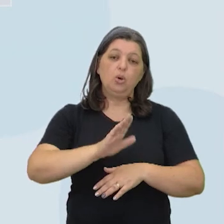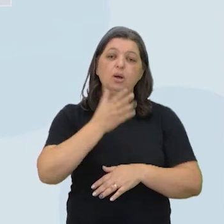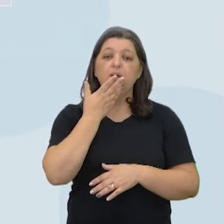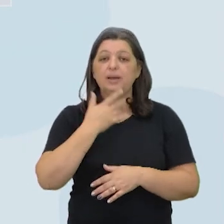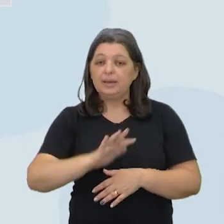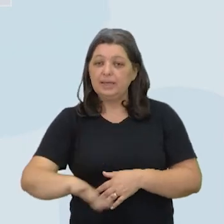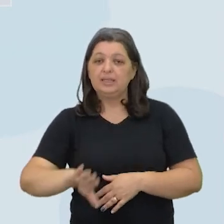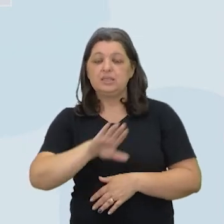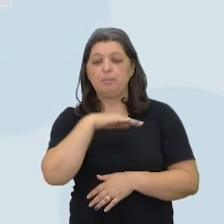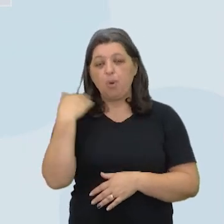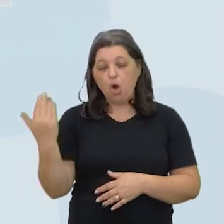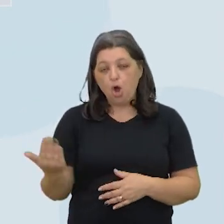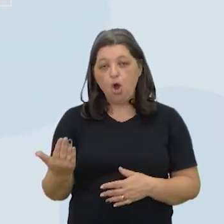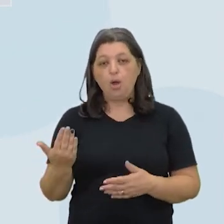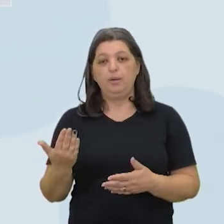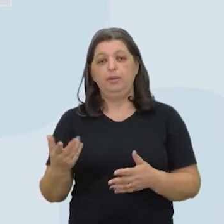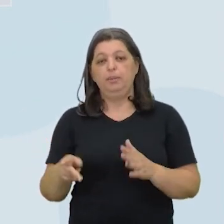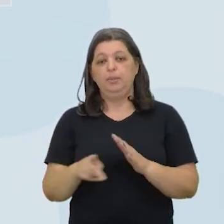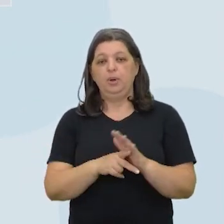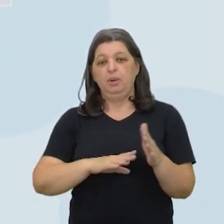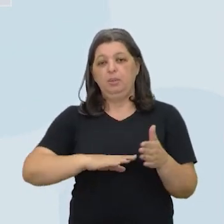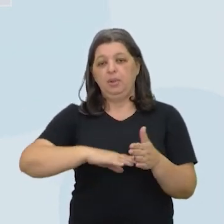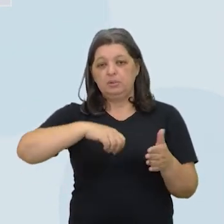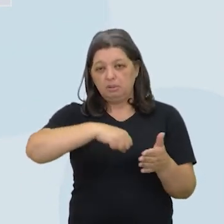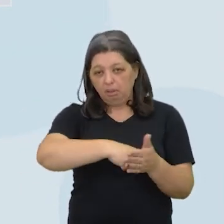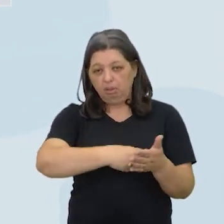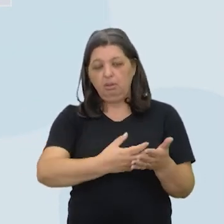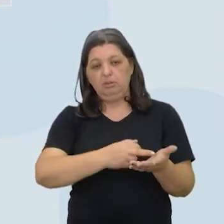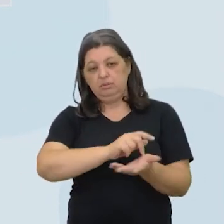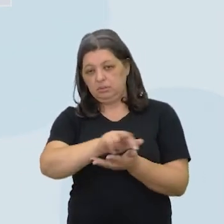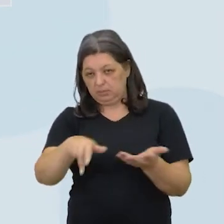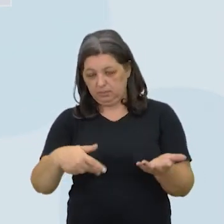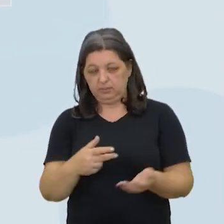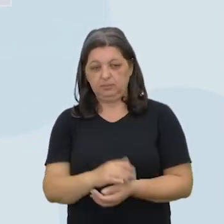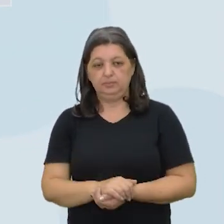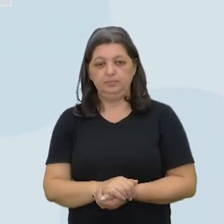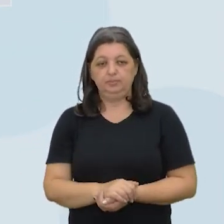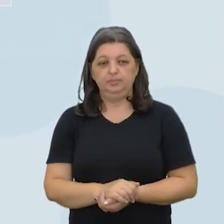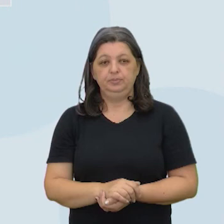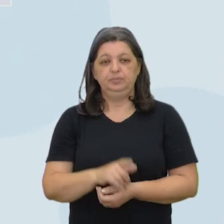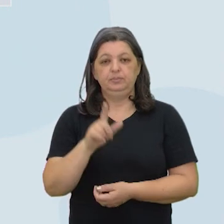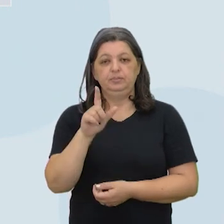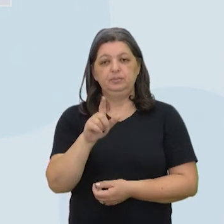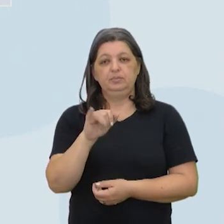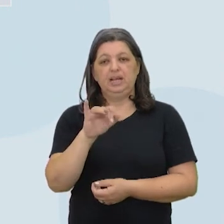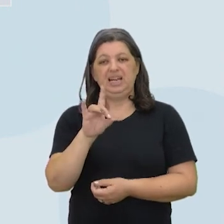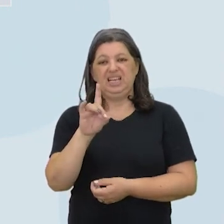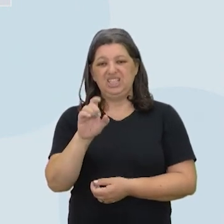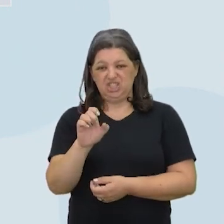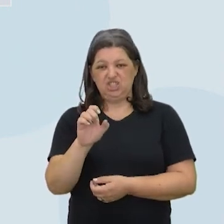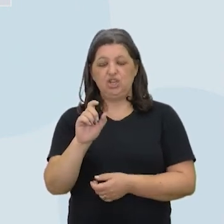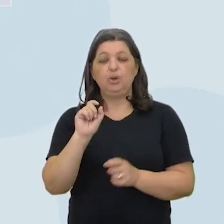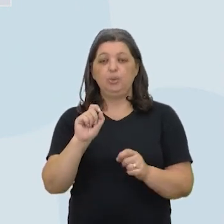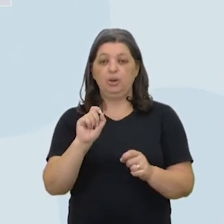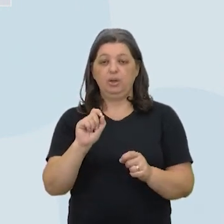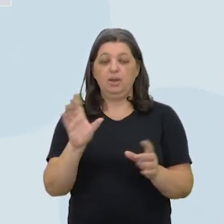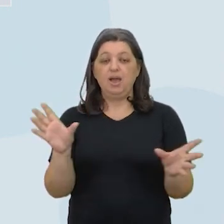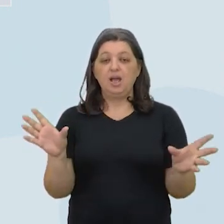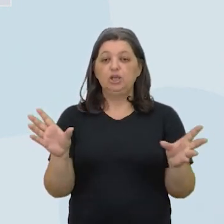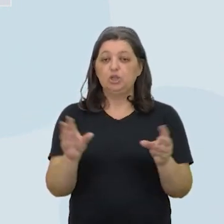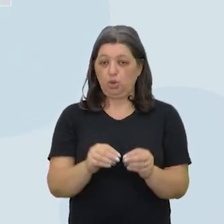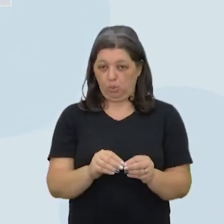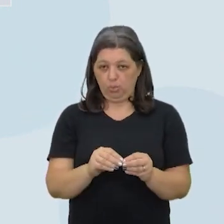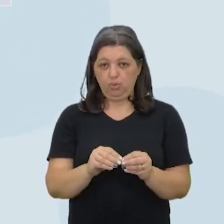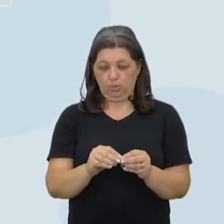em acidente, tal. Ou seja, sempre apontando para algum caminho. O lead, que é o resumo do que